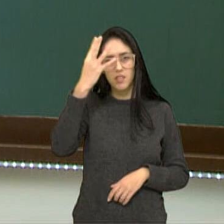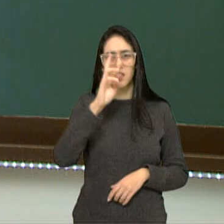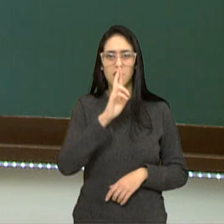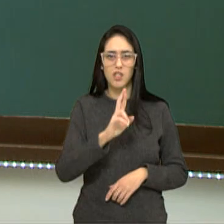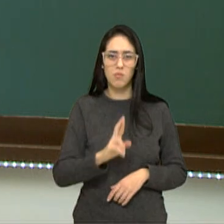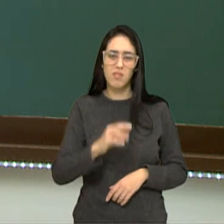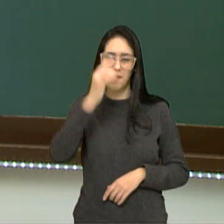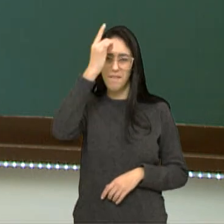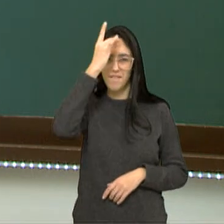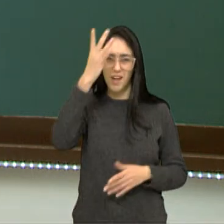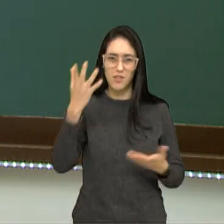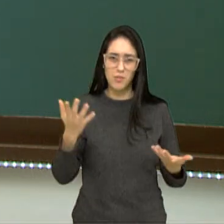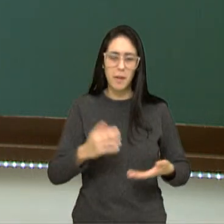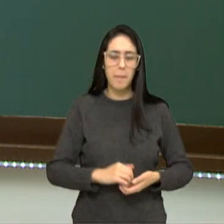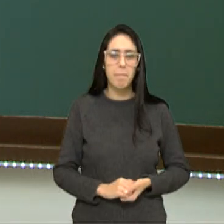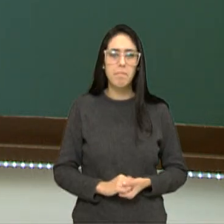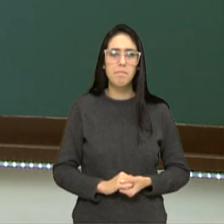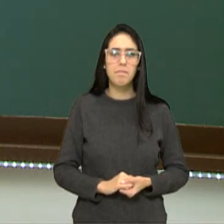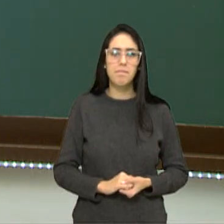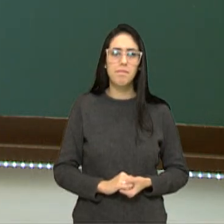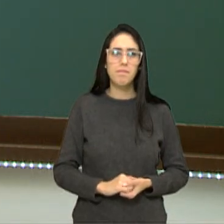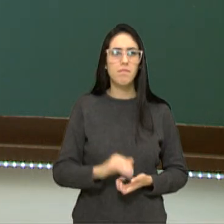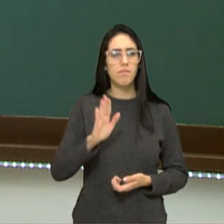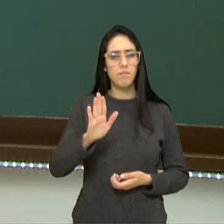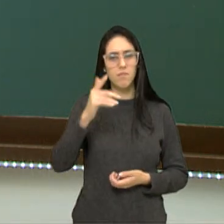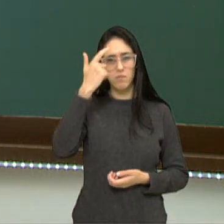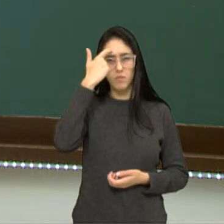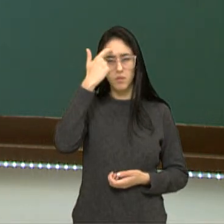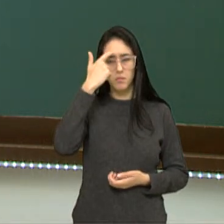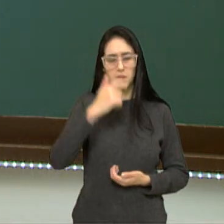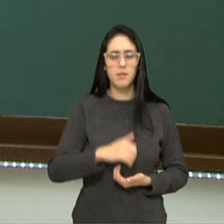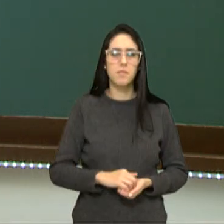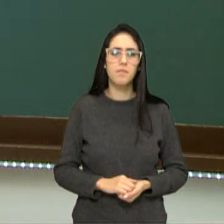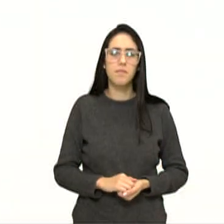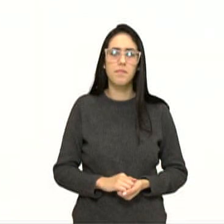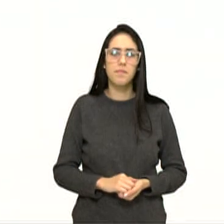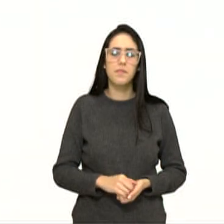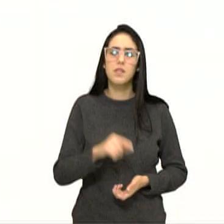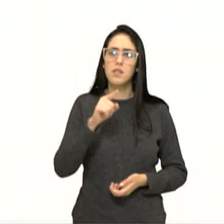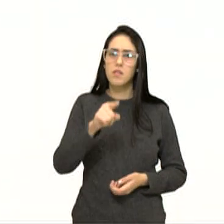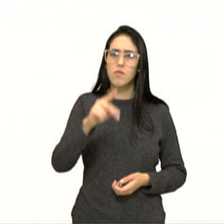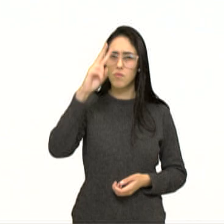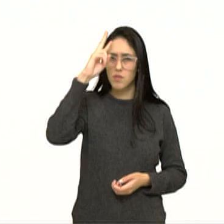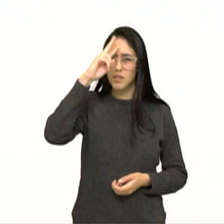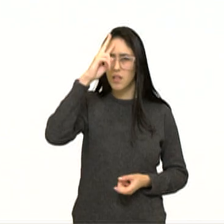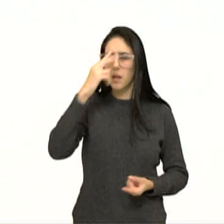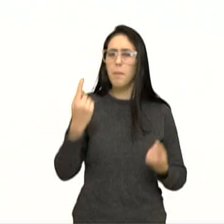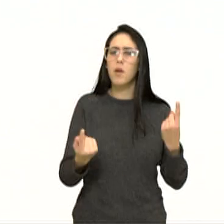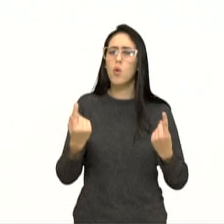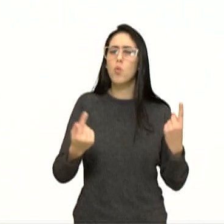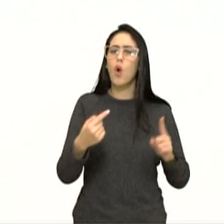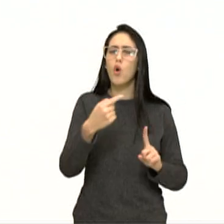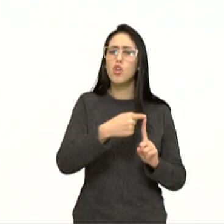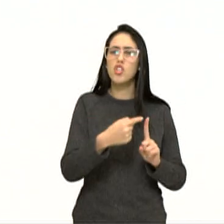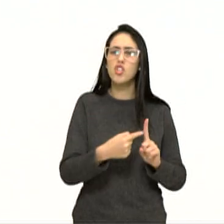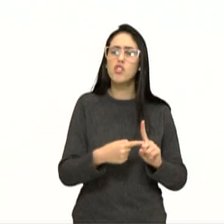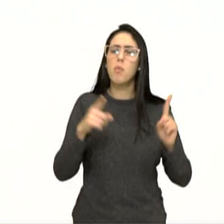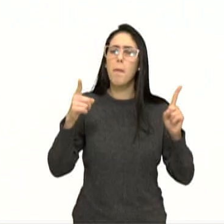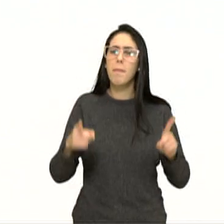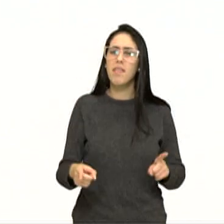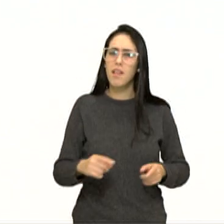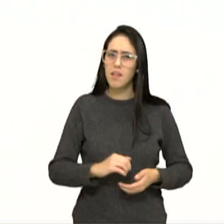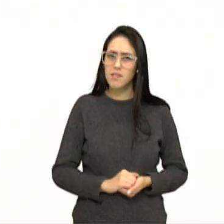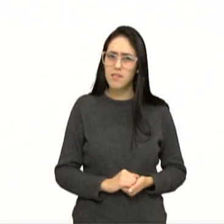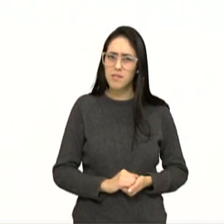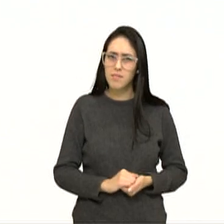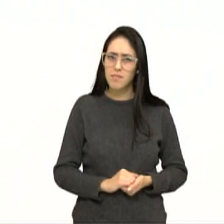com facilidade. Vamos pensar um pouquinho então. Você lembra quais os tipos de matrizes que estudamos?